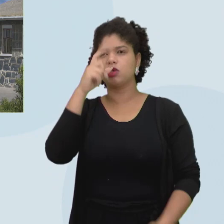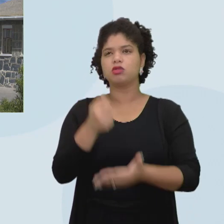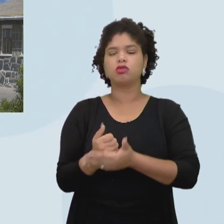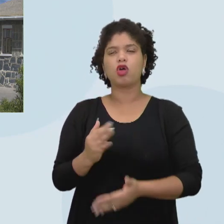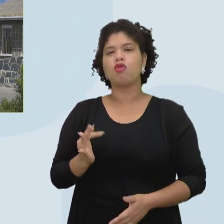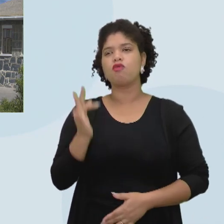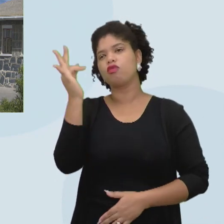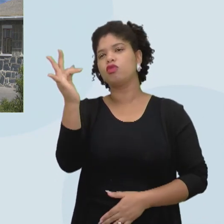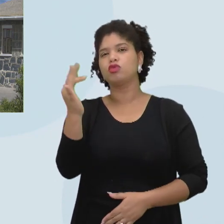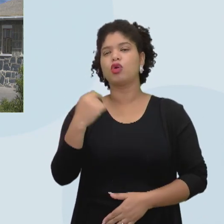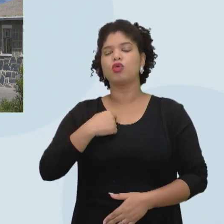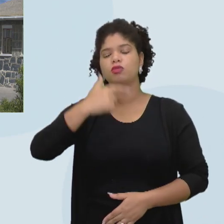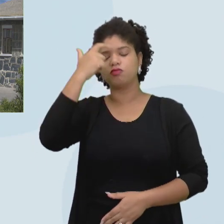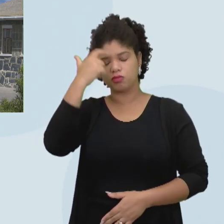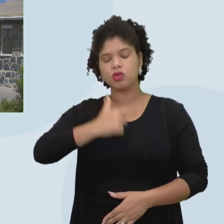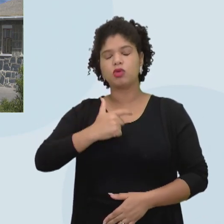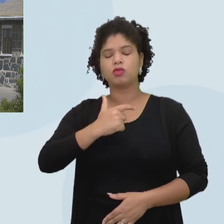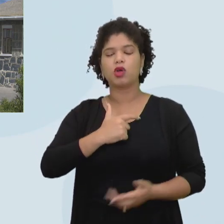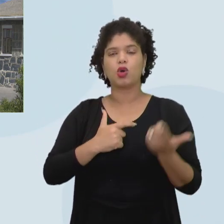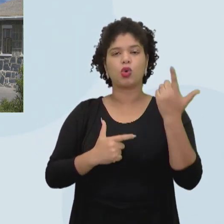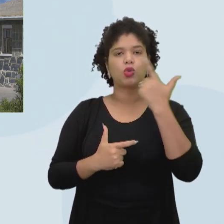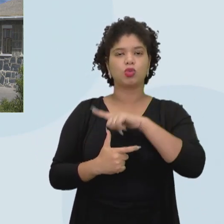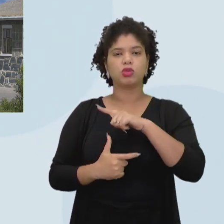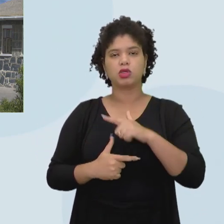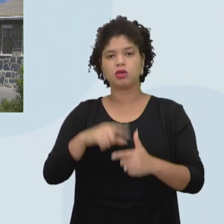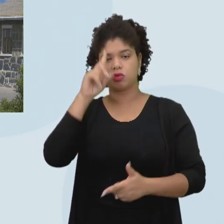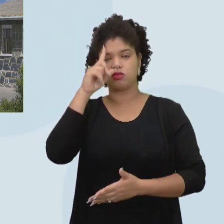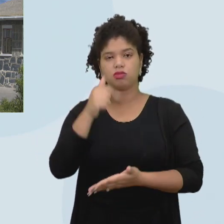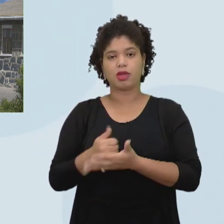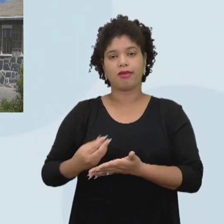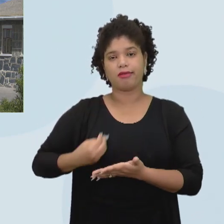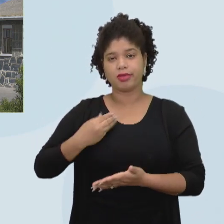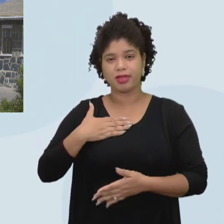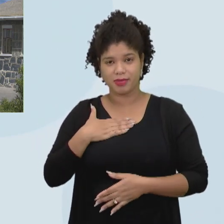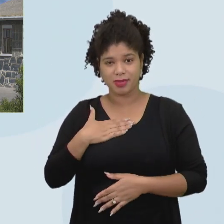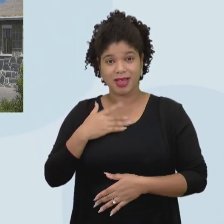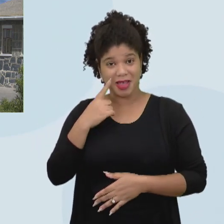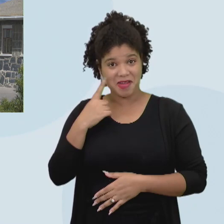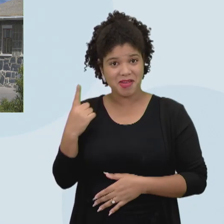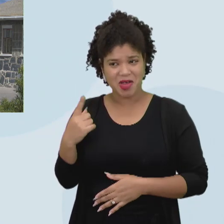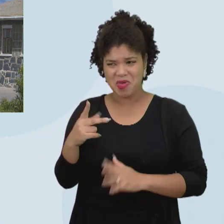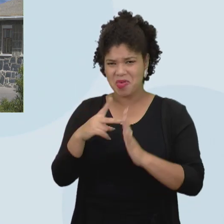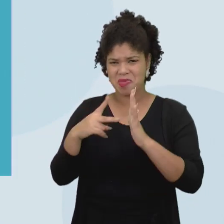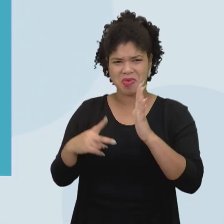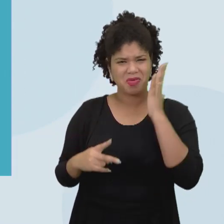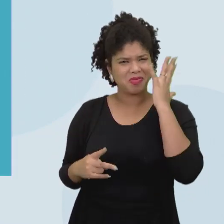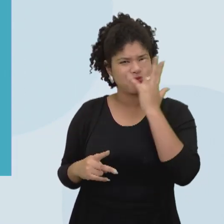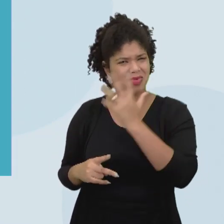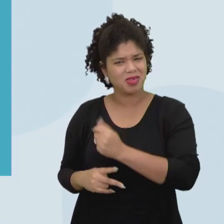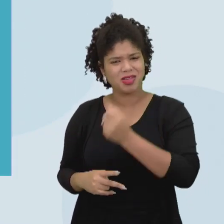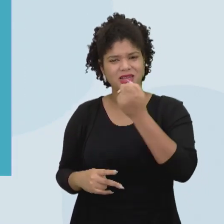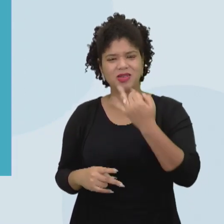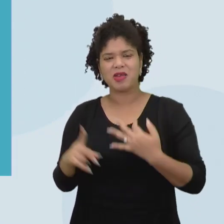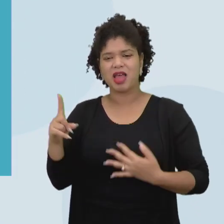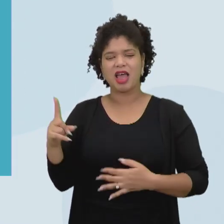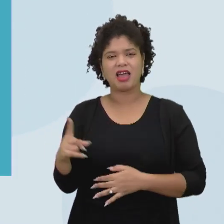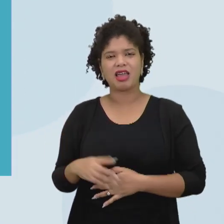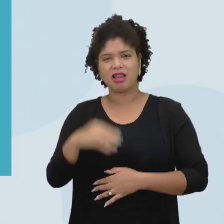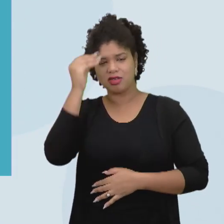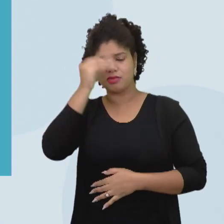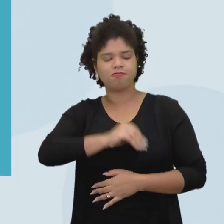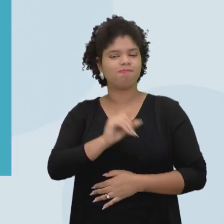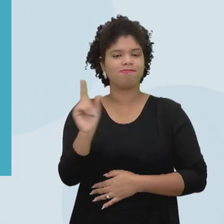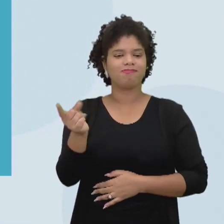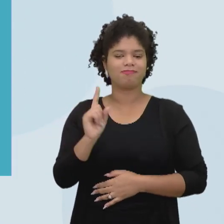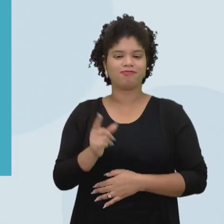destino, eu sou o capitão da minha alma. Ou seja, ele era inquebrável. né? Na